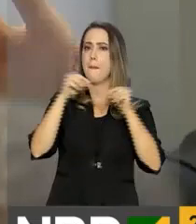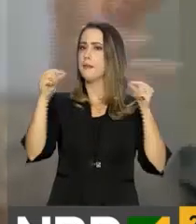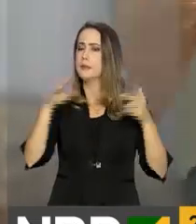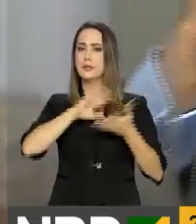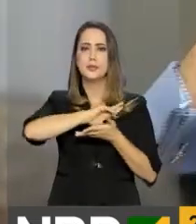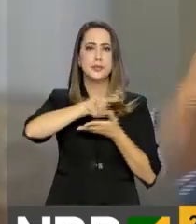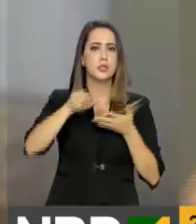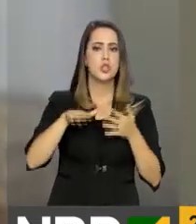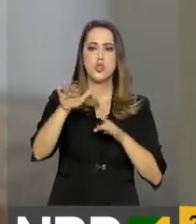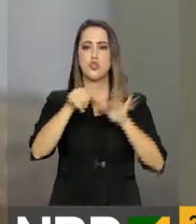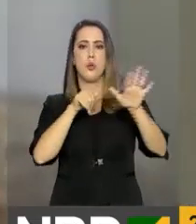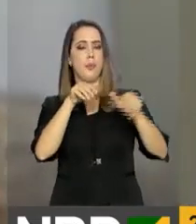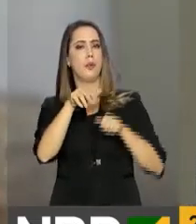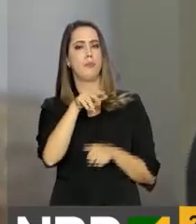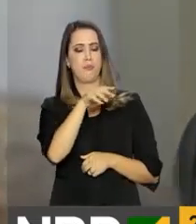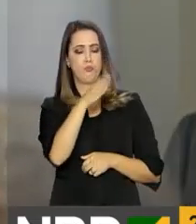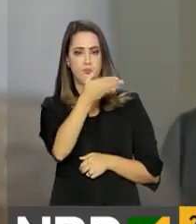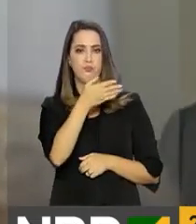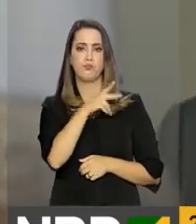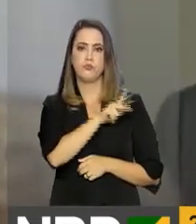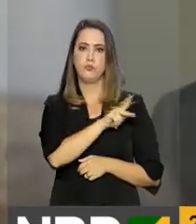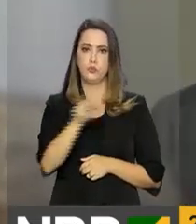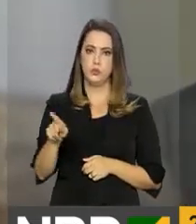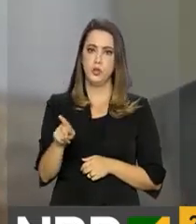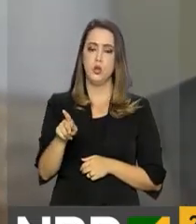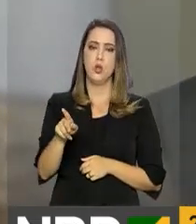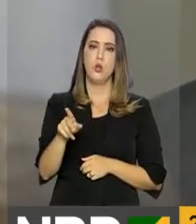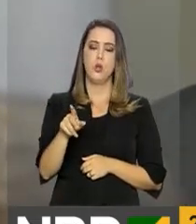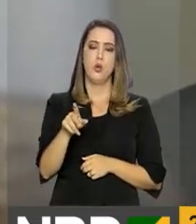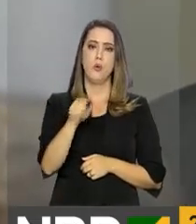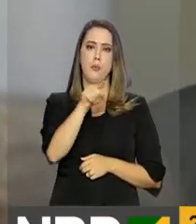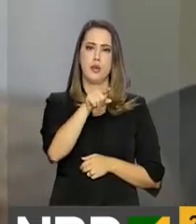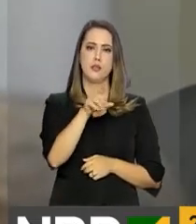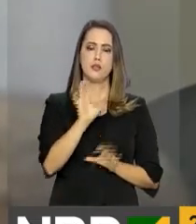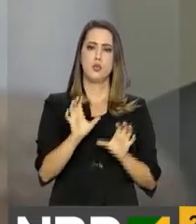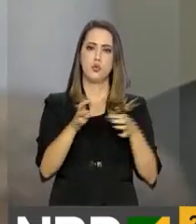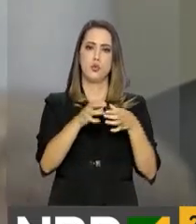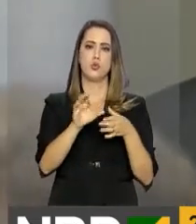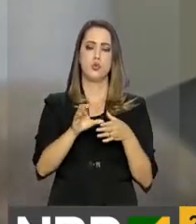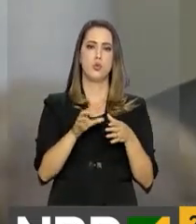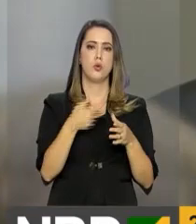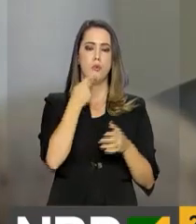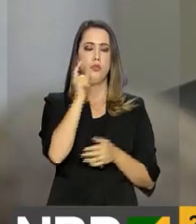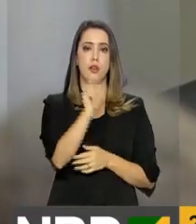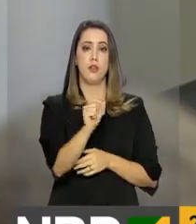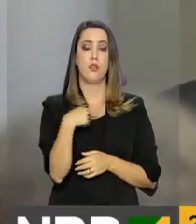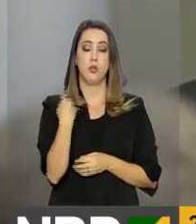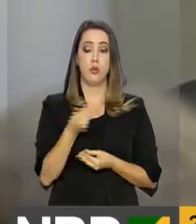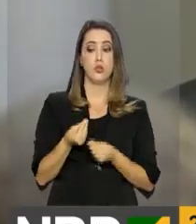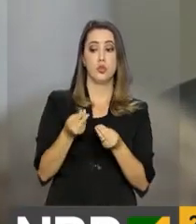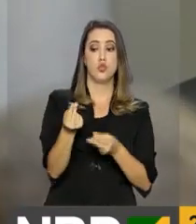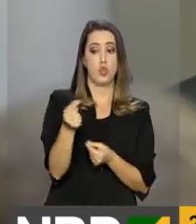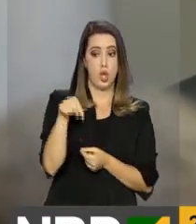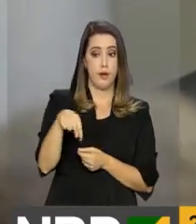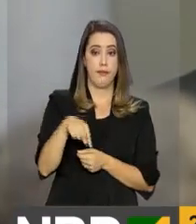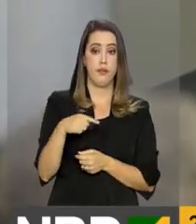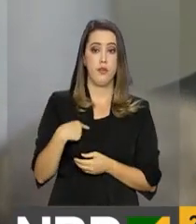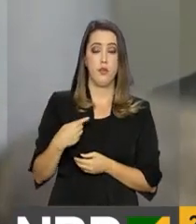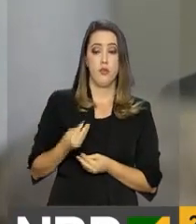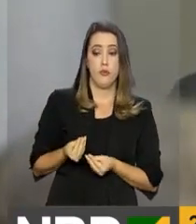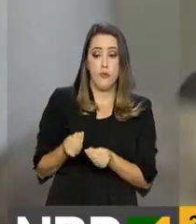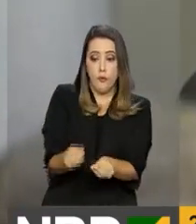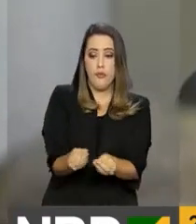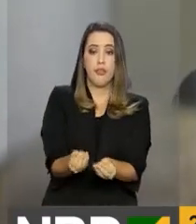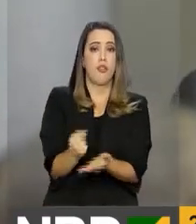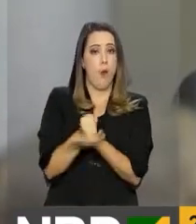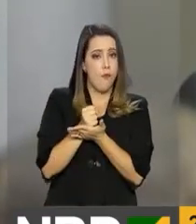etc. Chamei o presidente da associação, chamei os prefeitos e disse, olha, vou destinar, nós temos uma sobra aqui, vou destinar 2